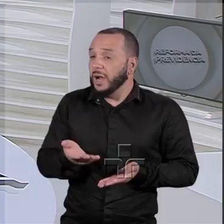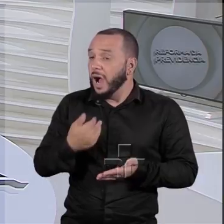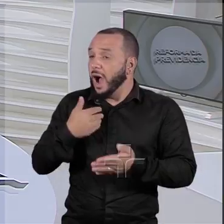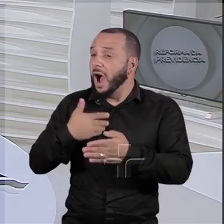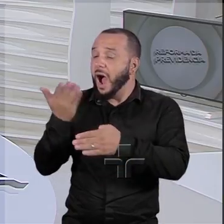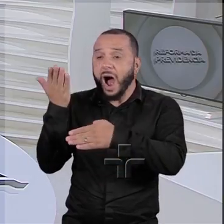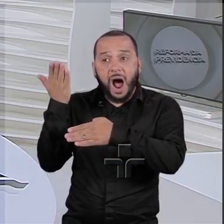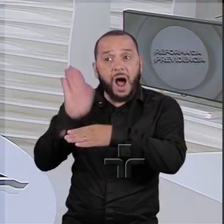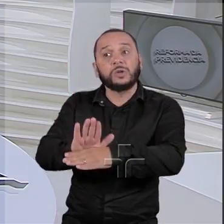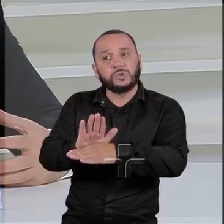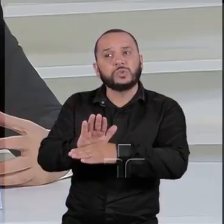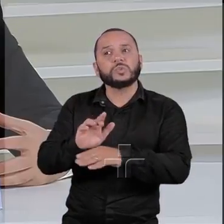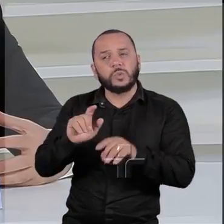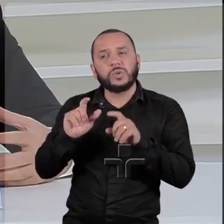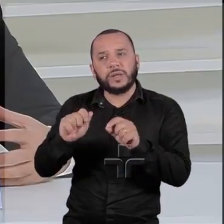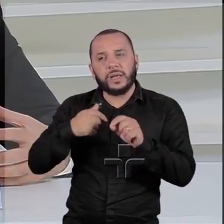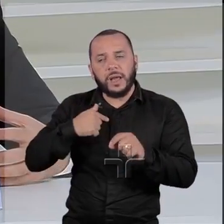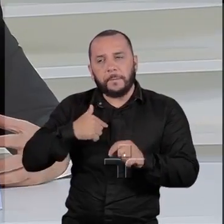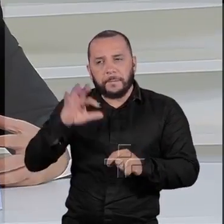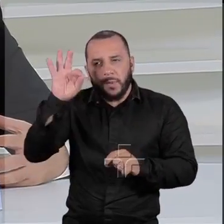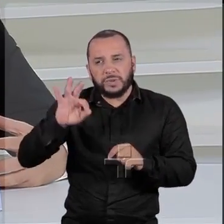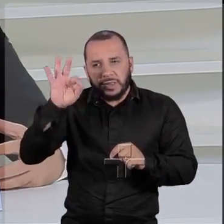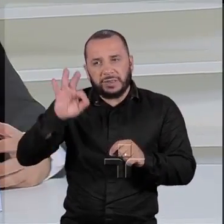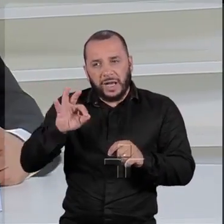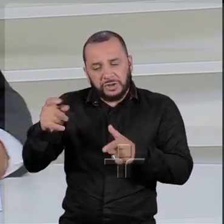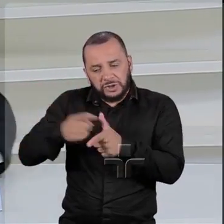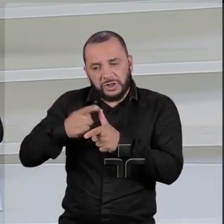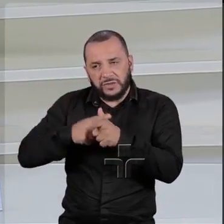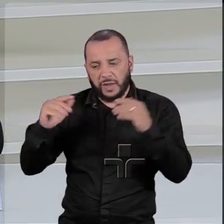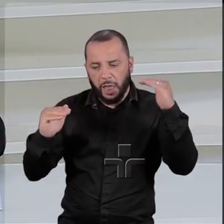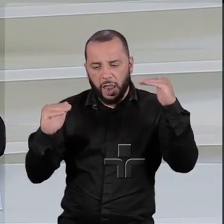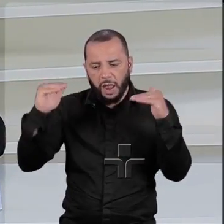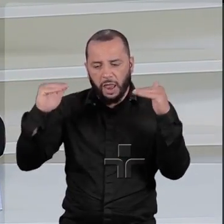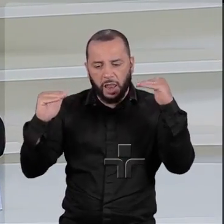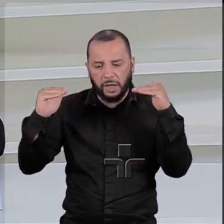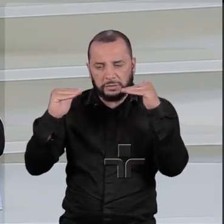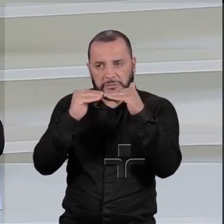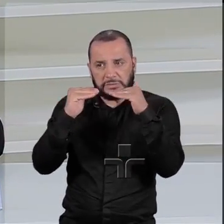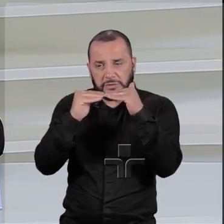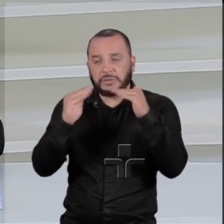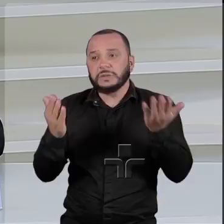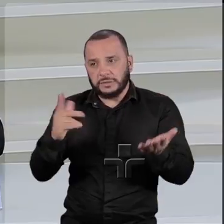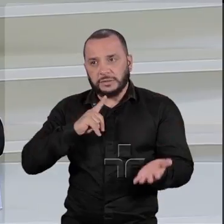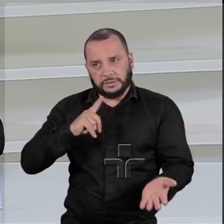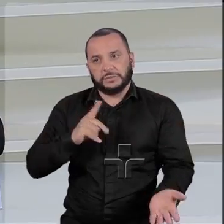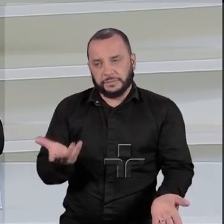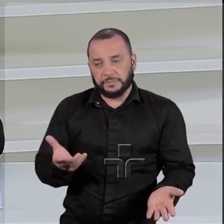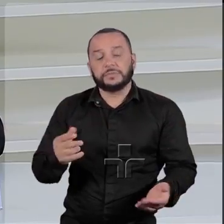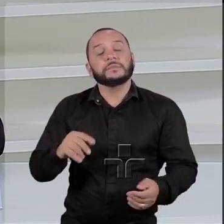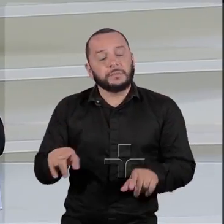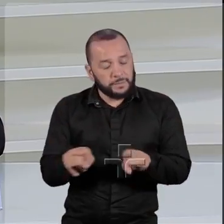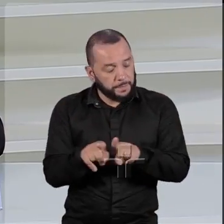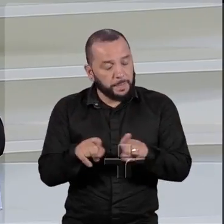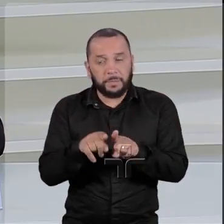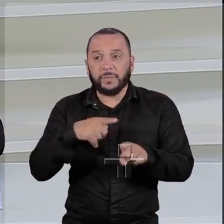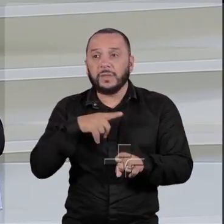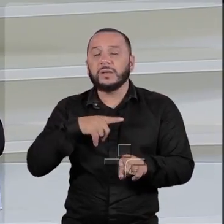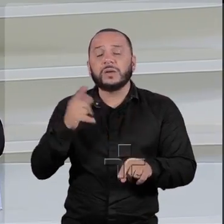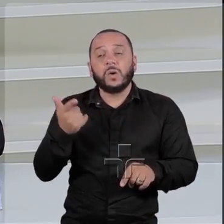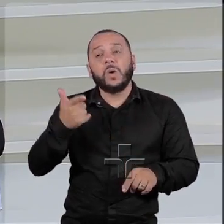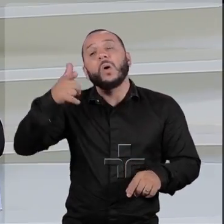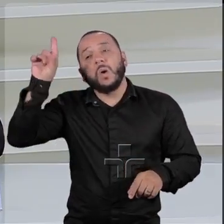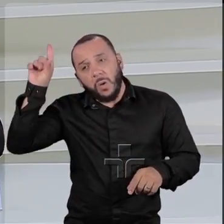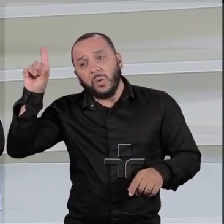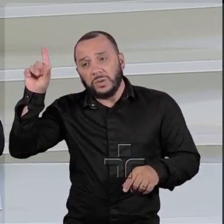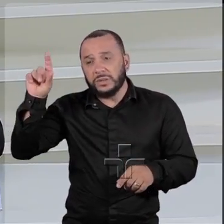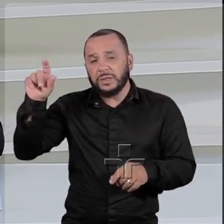ajuda a equacionar o déficit do setor público. Há outras medidas também que estão, eu vi no projeto rapidamente,